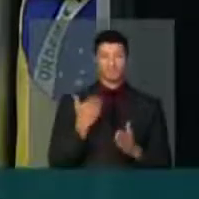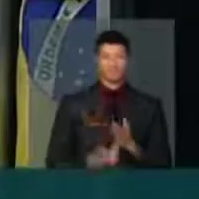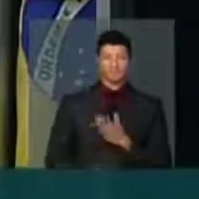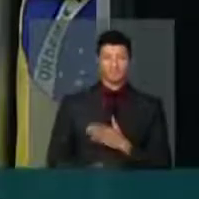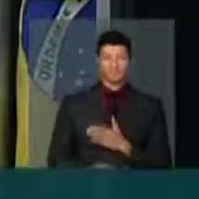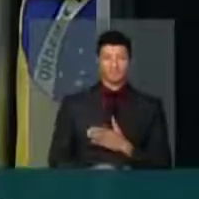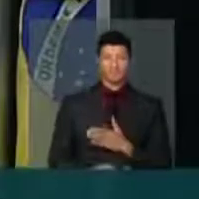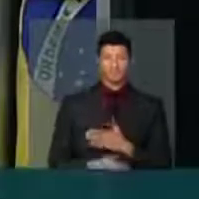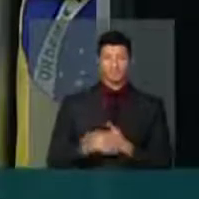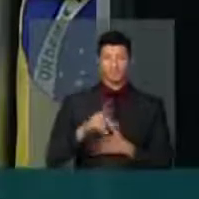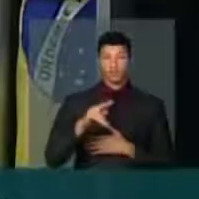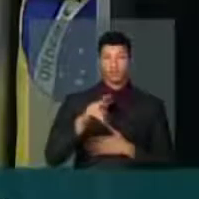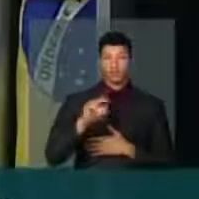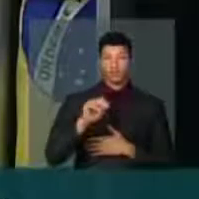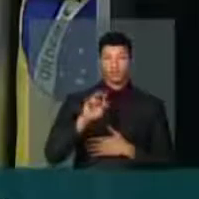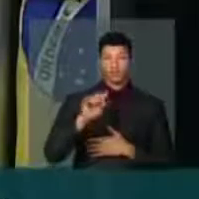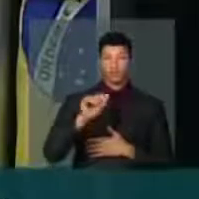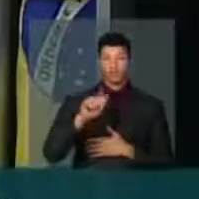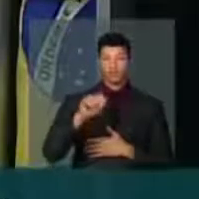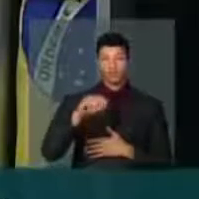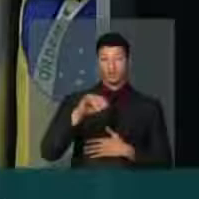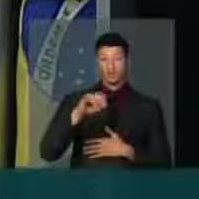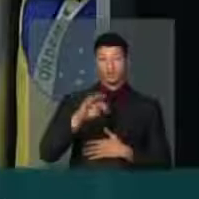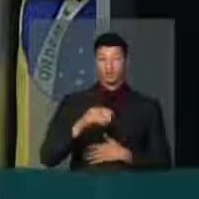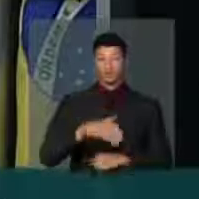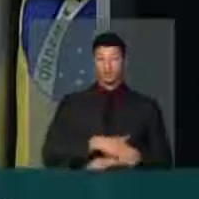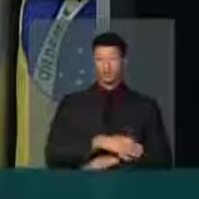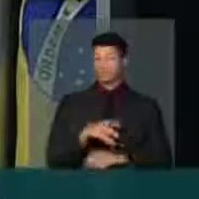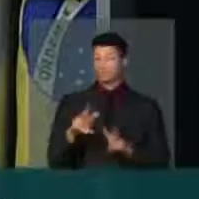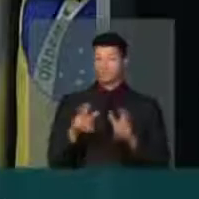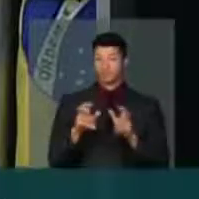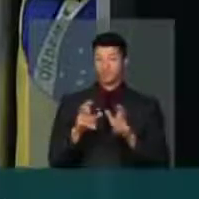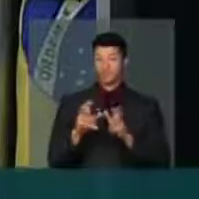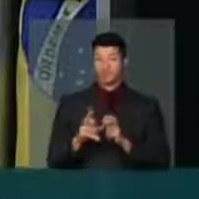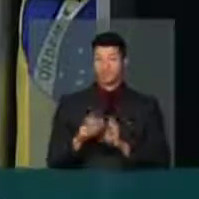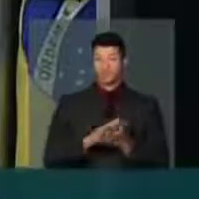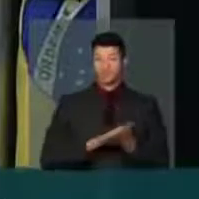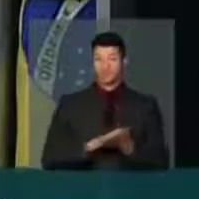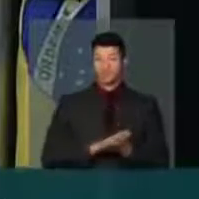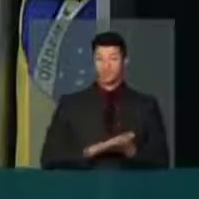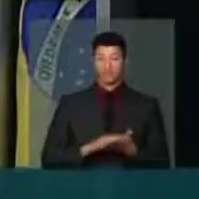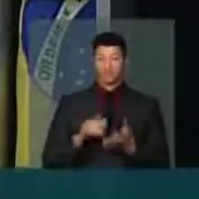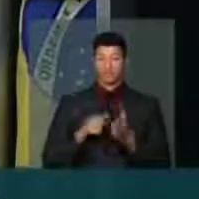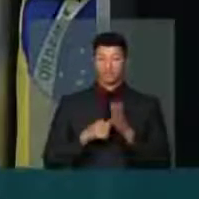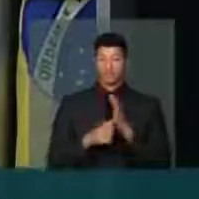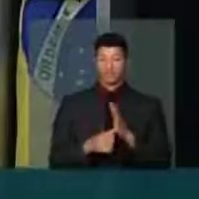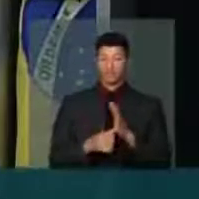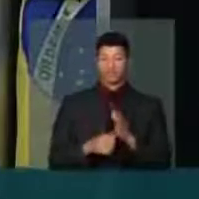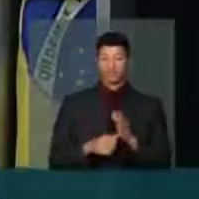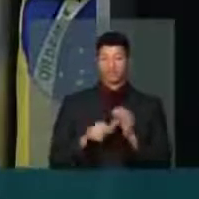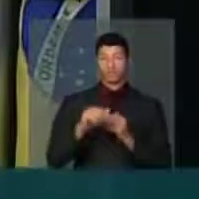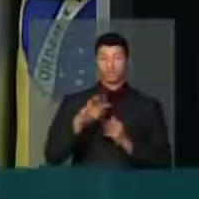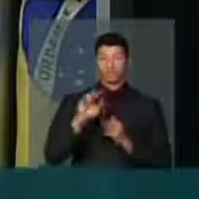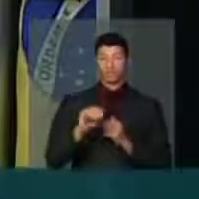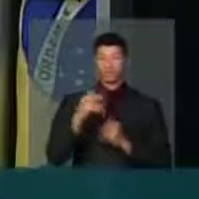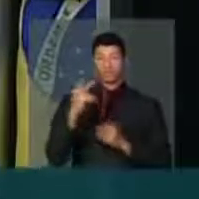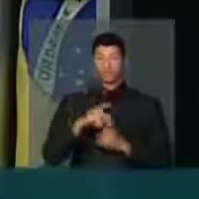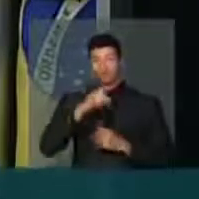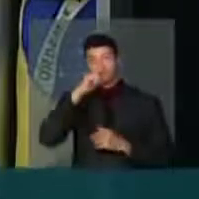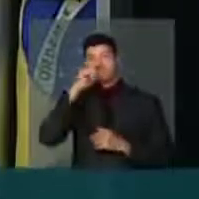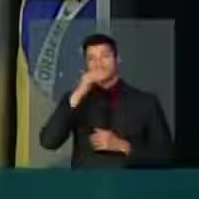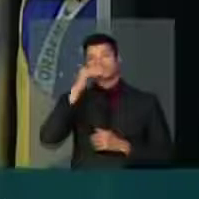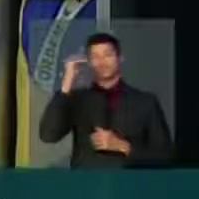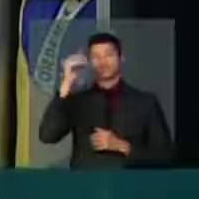perdeu o protagonismo das ruas e não percebeu. Afirma, no alto de sua